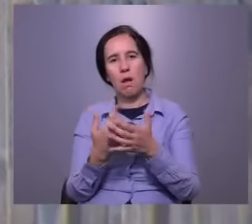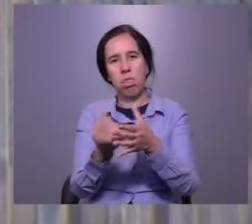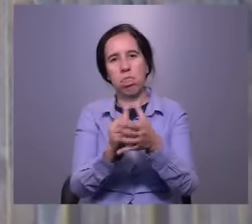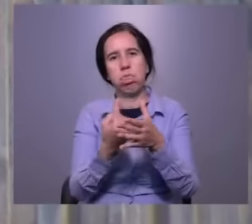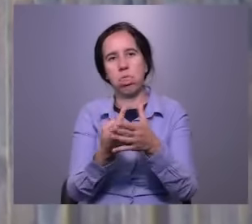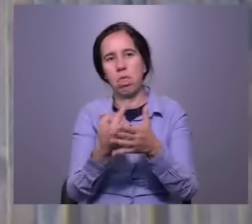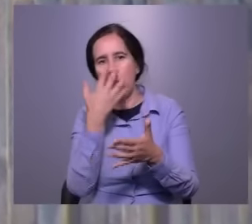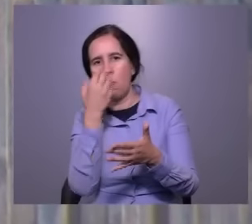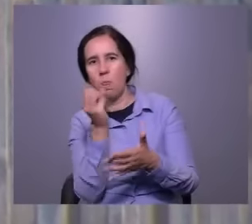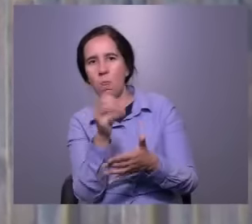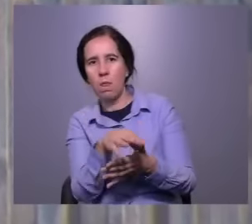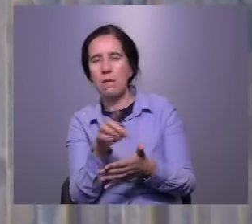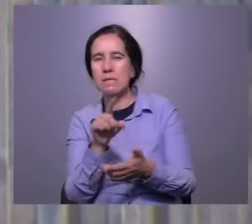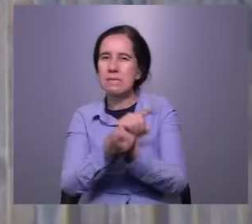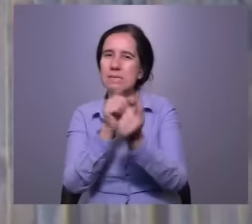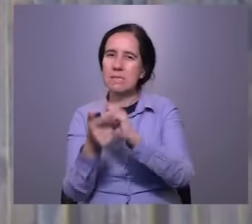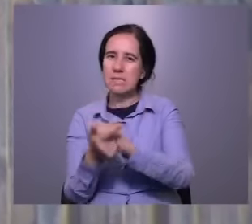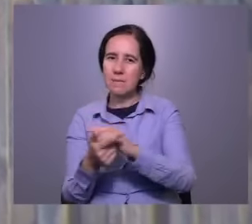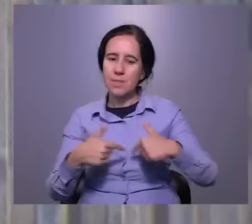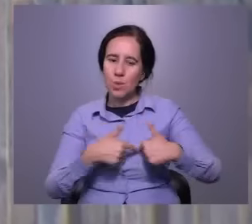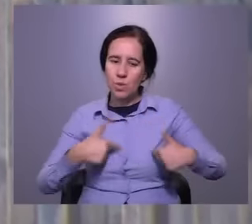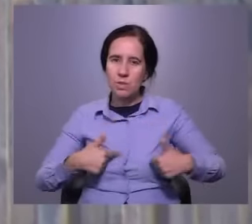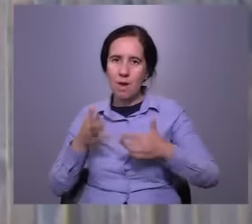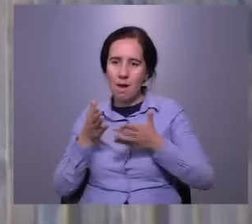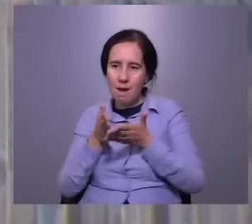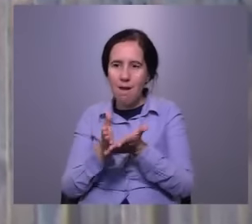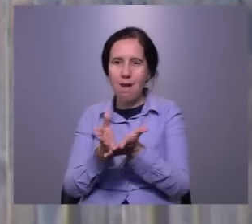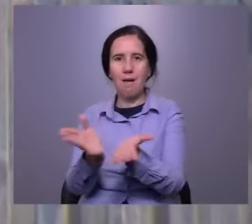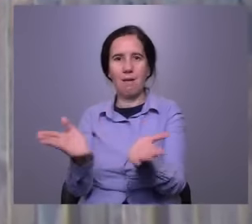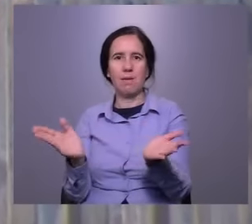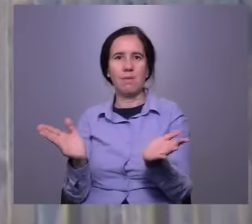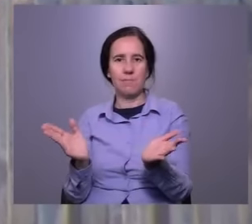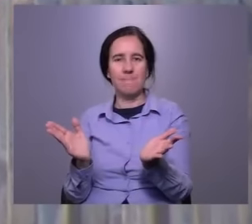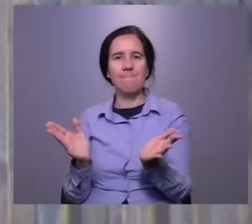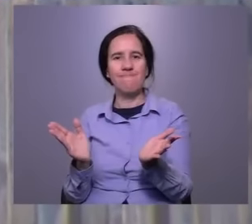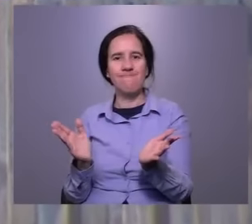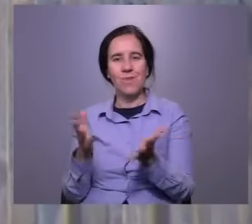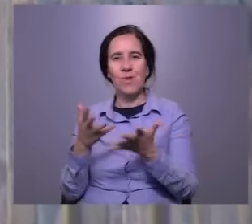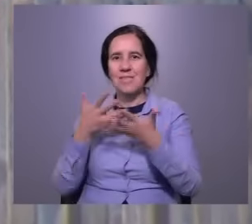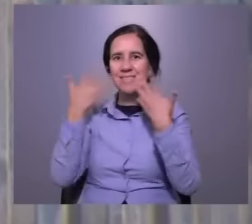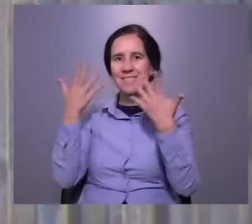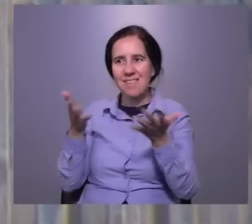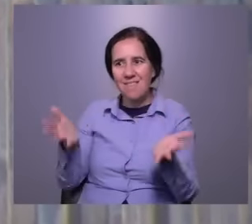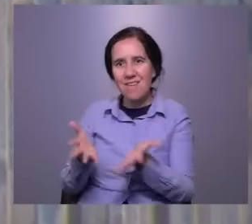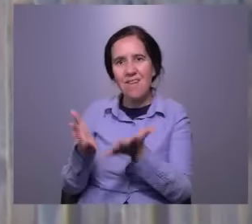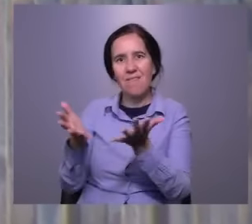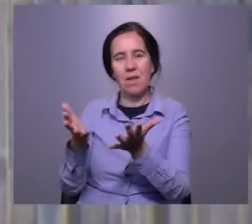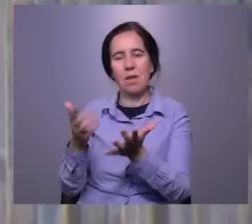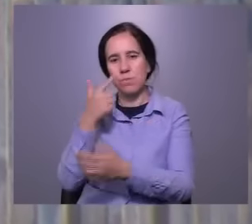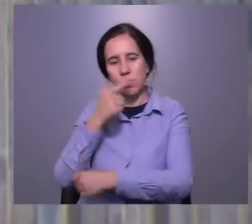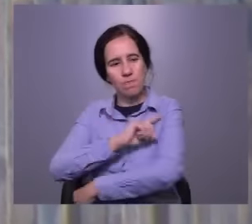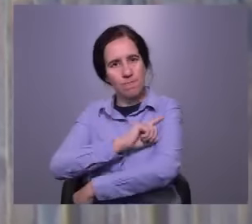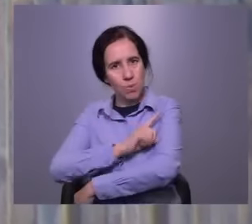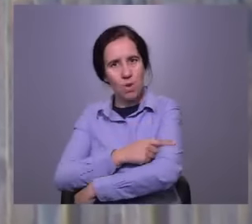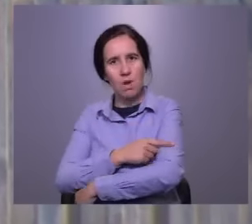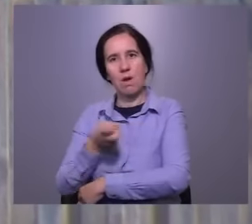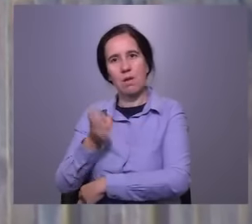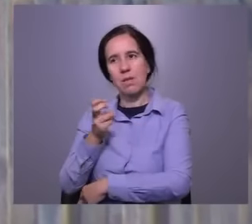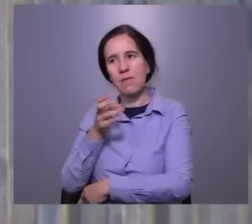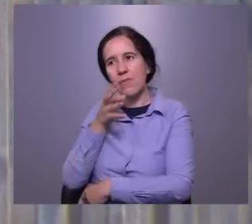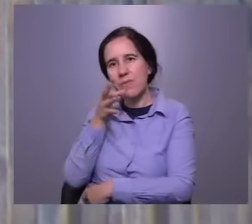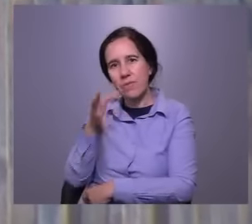E por este motivo, o Papa, na mensagem para este dia, diz-nos: a atitude egoísta que leva ao